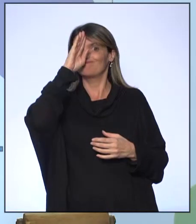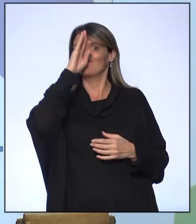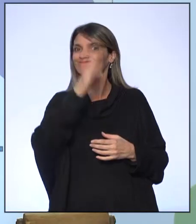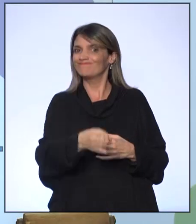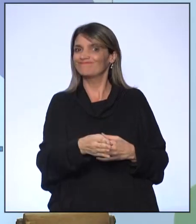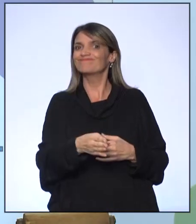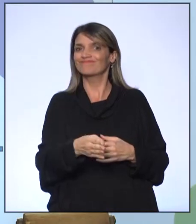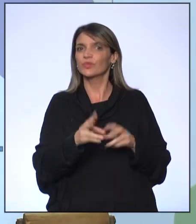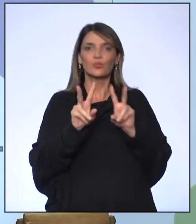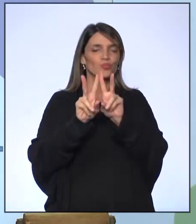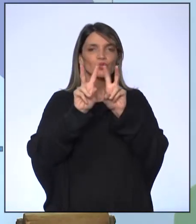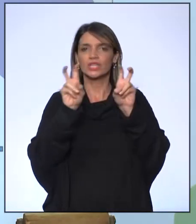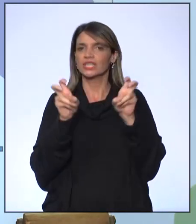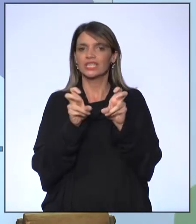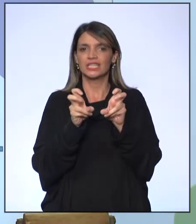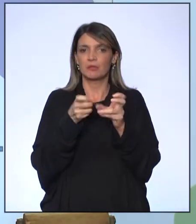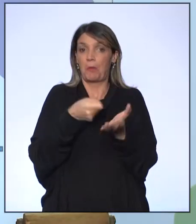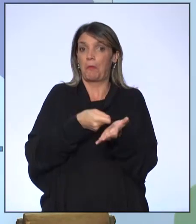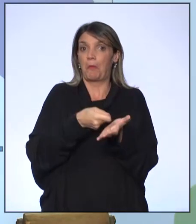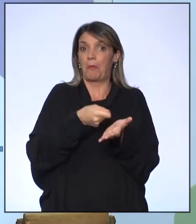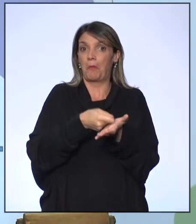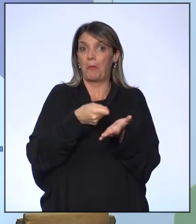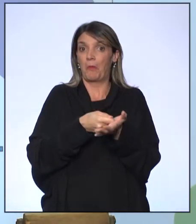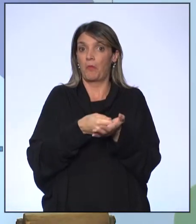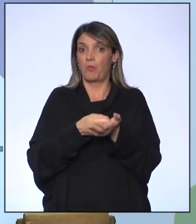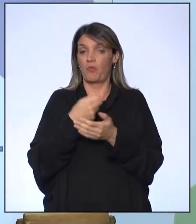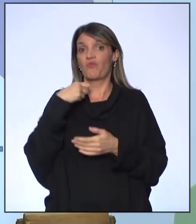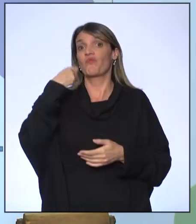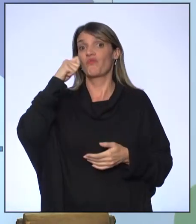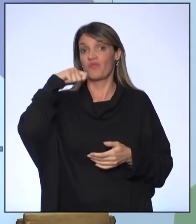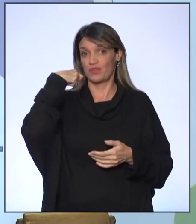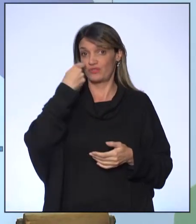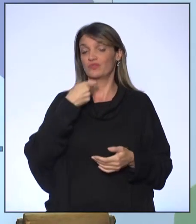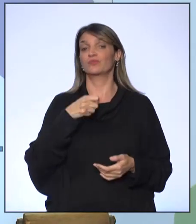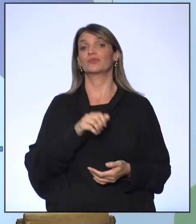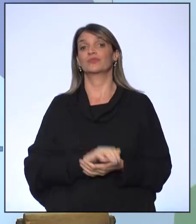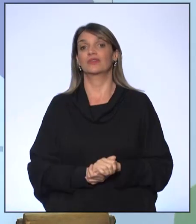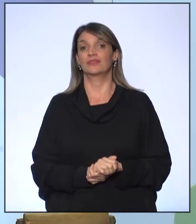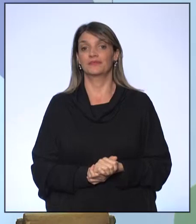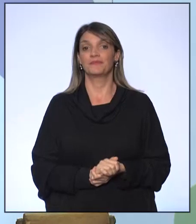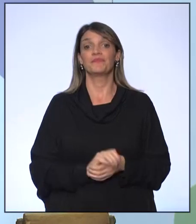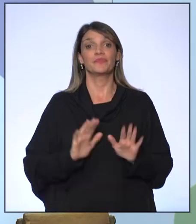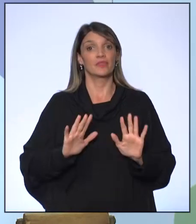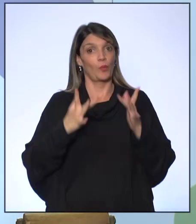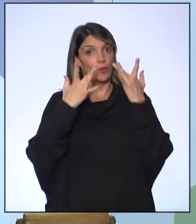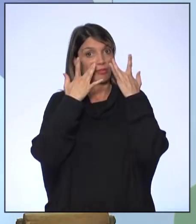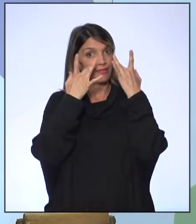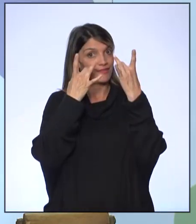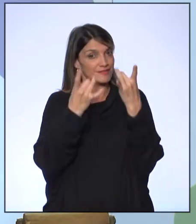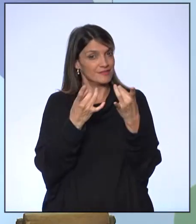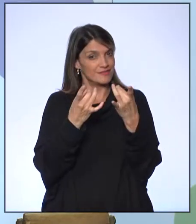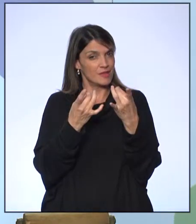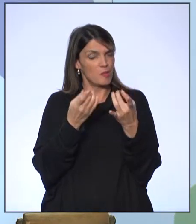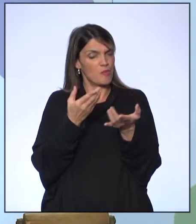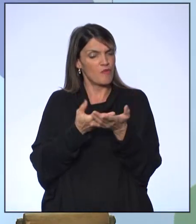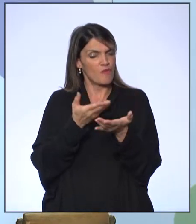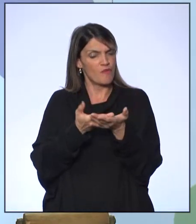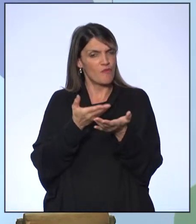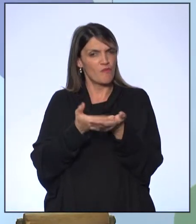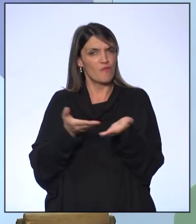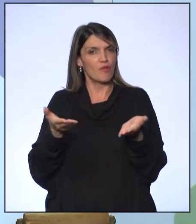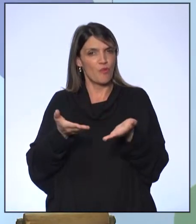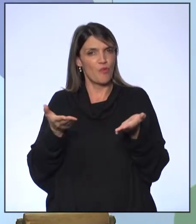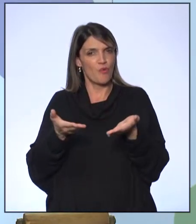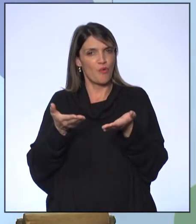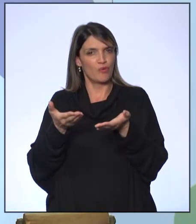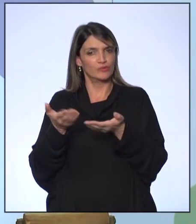de ser tema muito cobrado nos vestibulares por aí. Então, fique atento à habilidade que nós vamos trabalhar nesta aula, neste